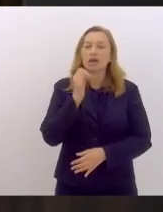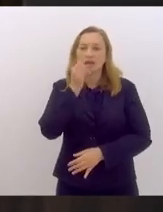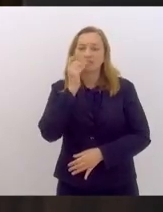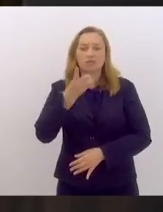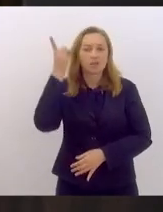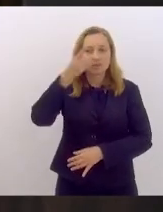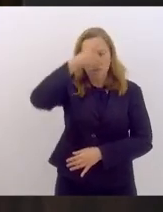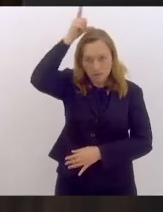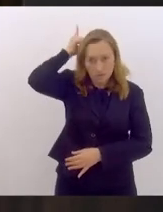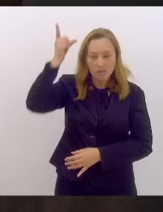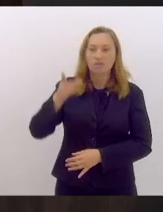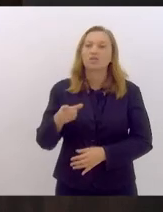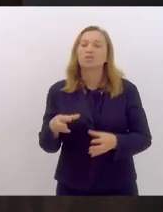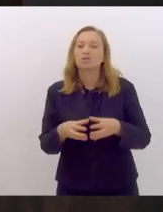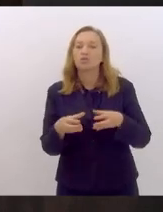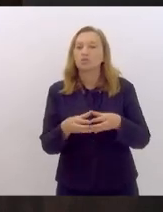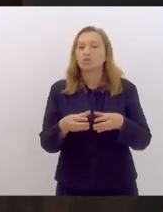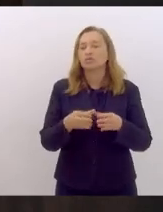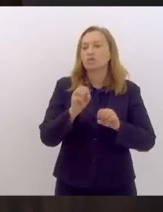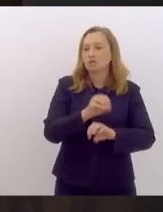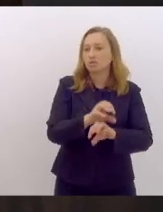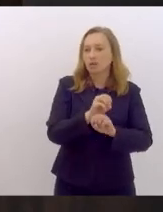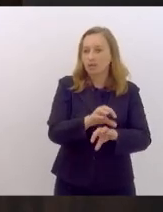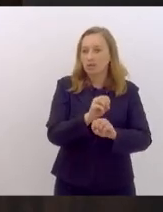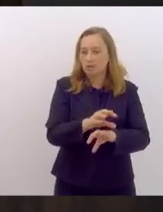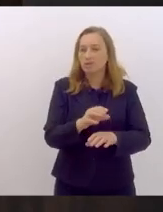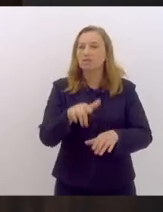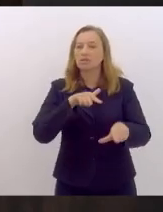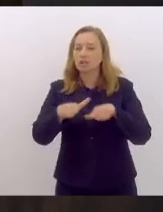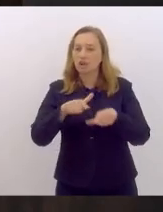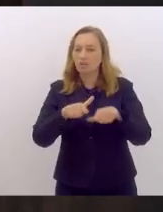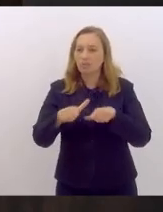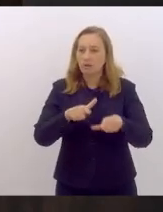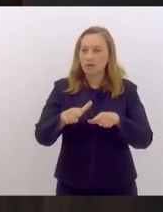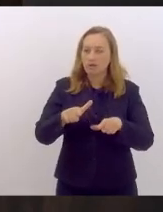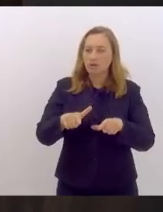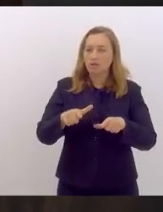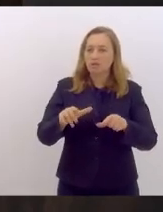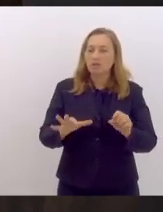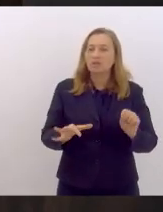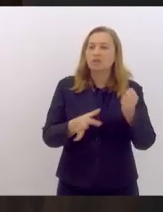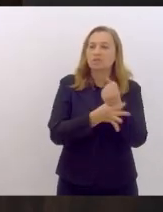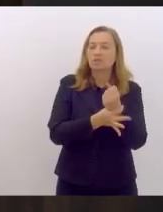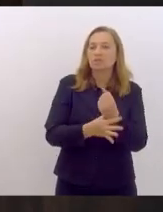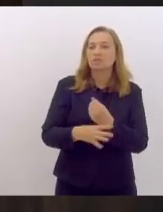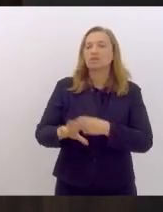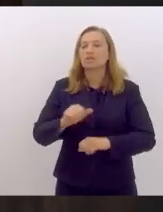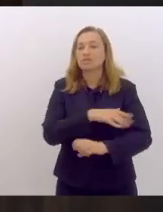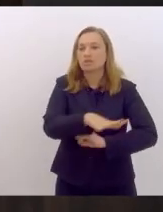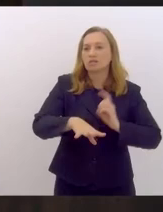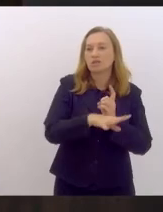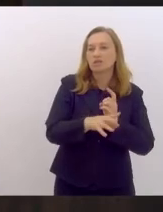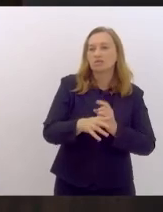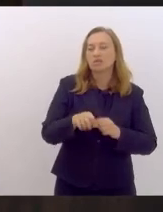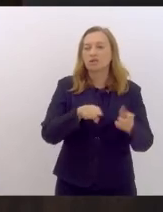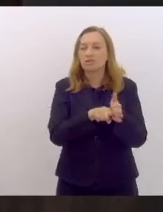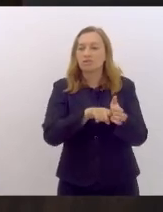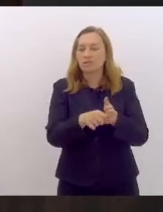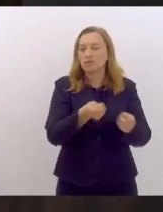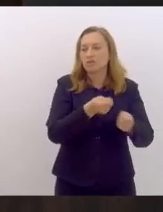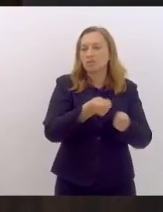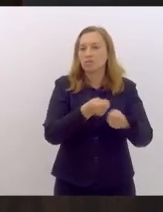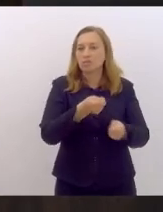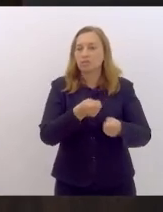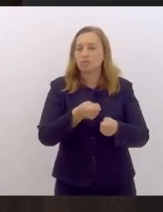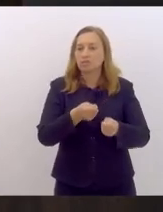deputado Luiz Paulo. Pendente de parecer das comissões de Educação, de Trabalho, Legislação e Seguridade Social, de Orçamento, Finanças, Fiscalização Financeira e